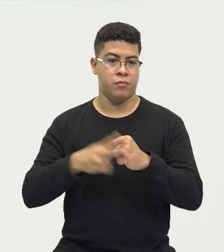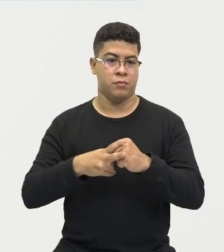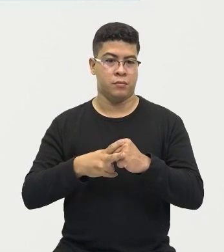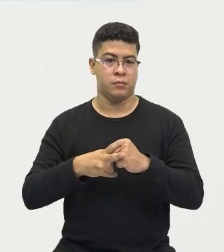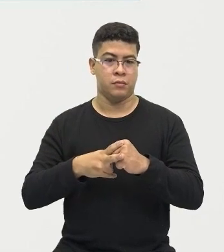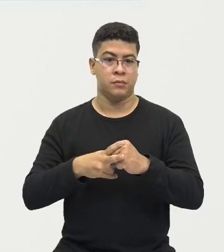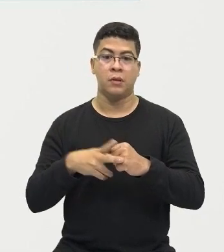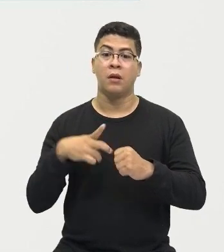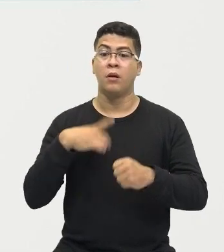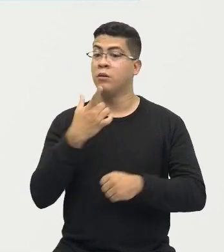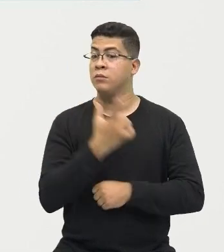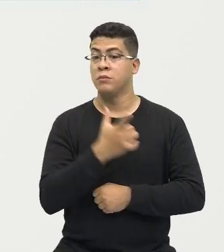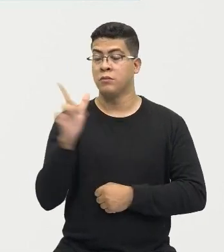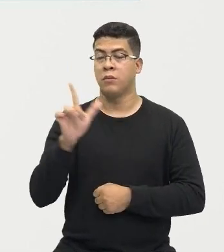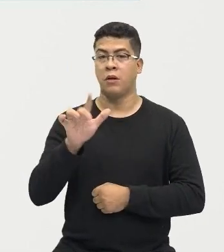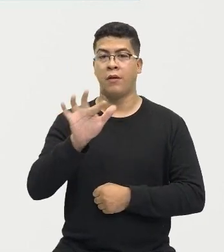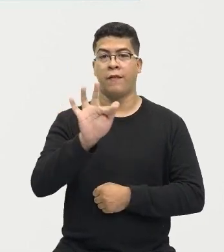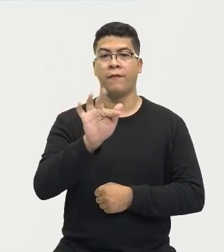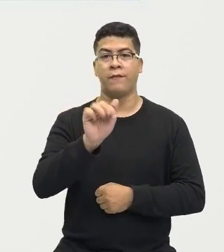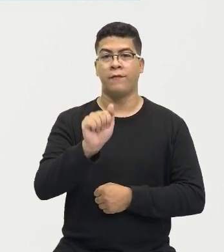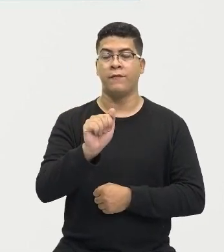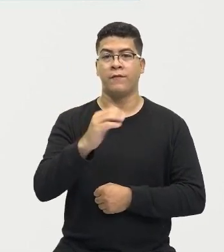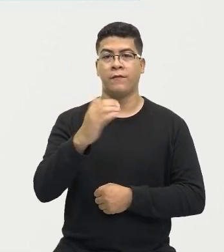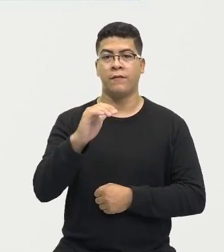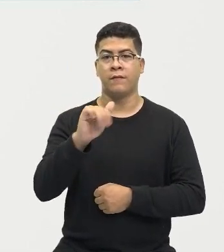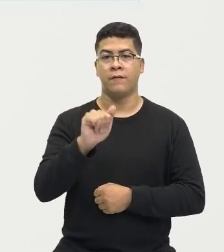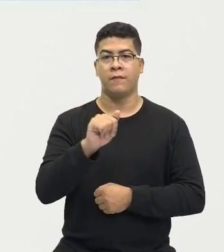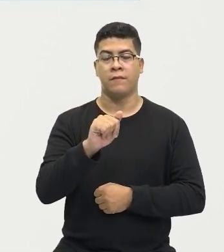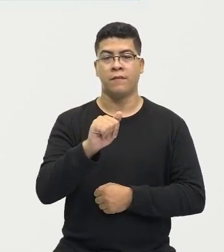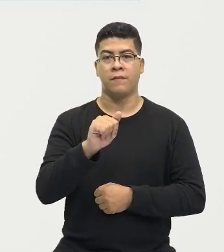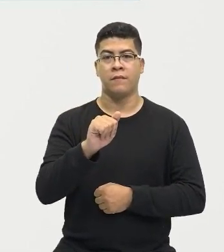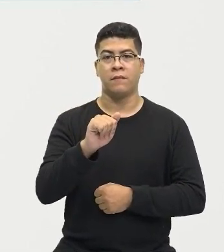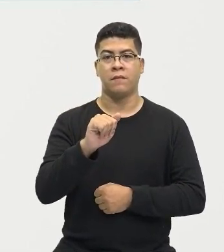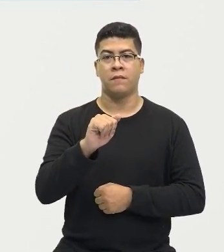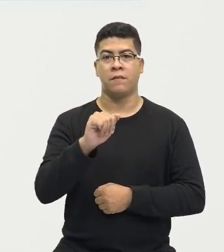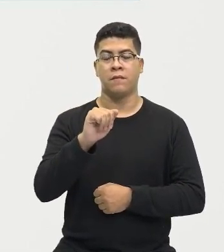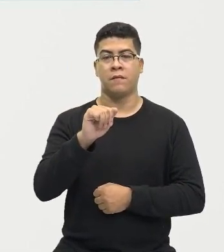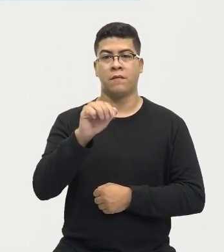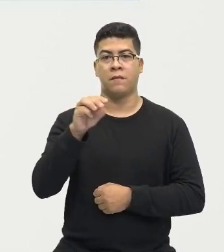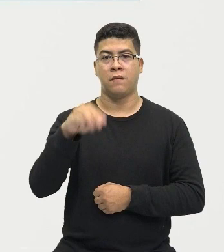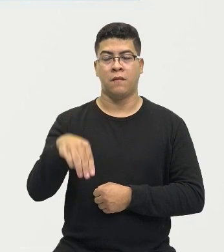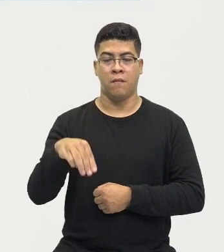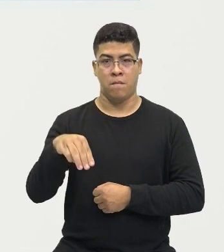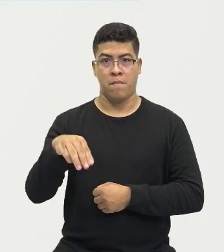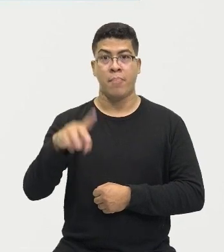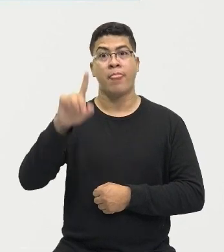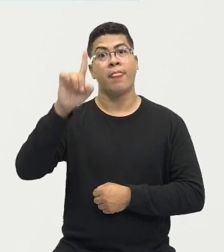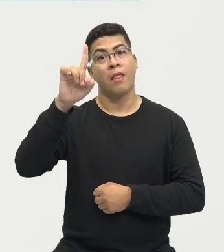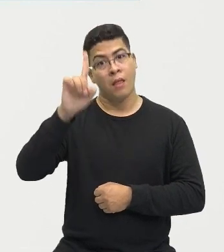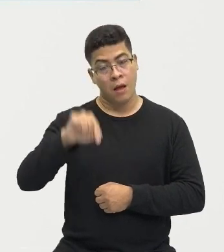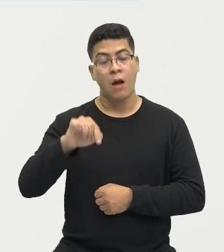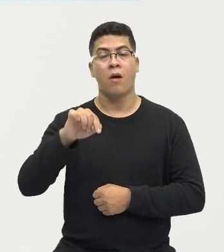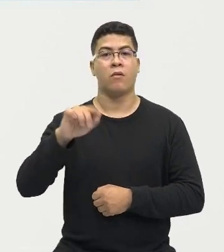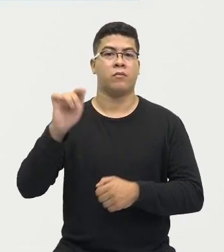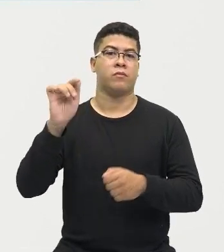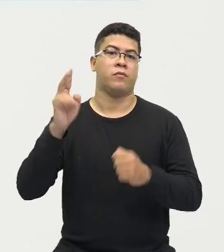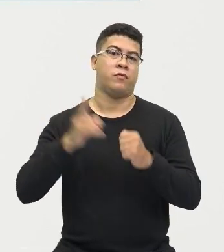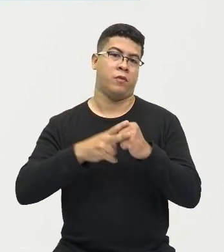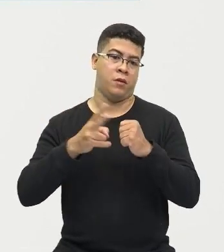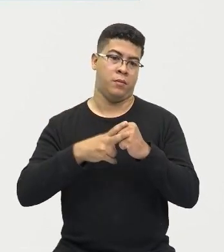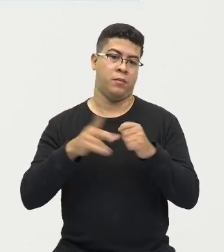verbo. Verbo fazer. Olha só, o verbo fazer. Então temos duas orações. Temos